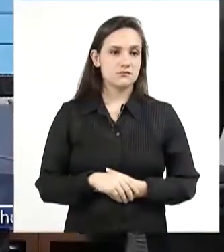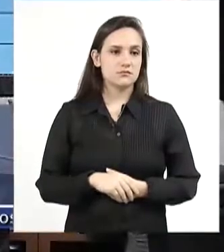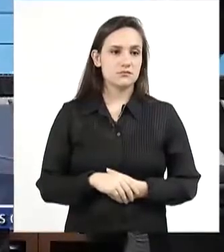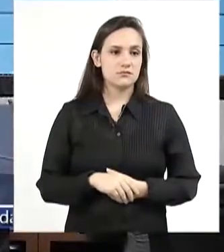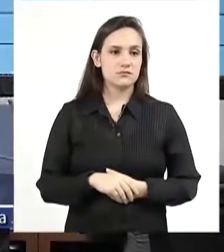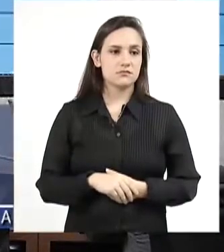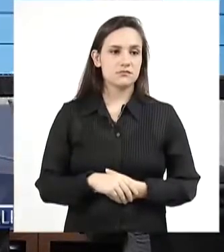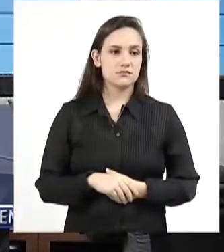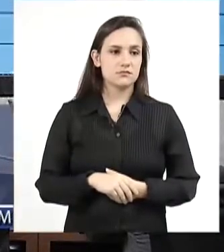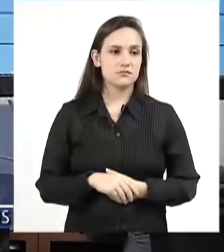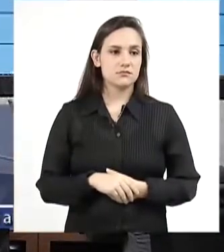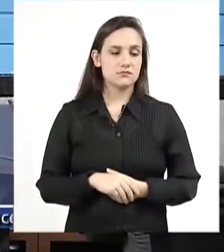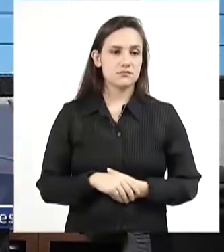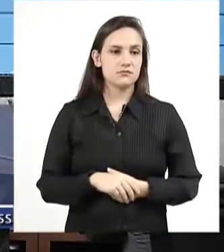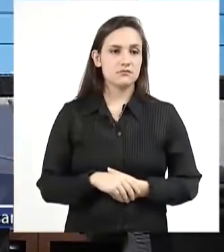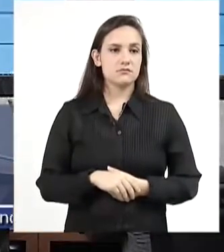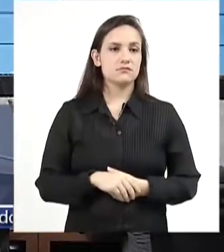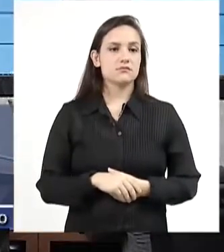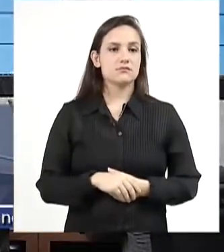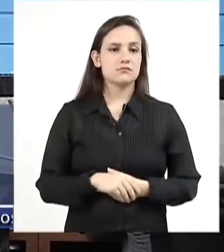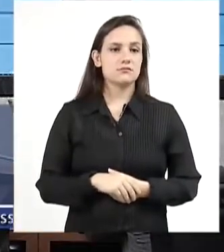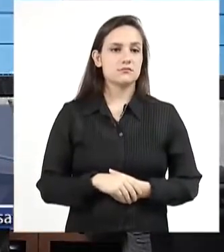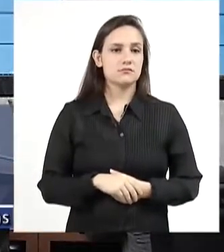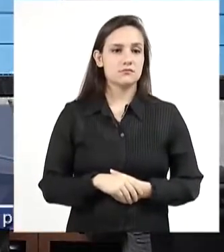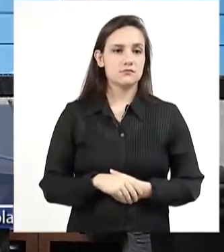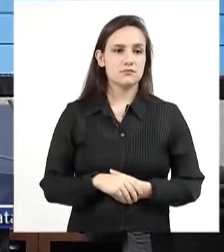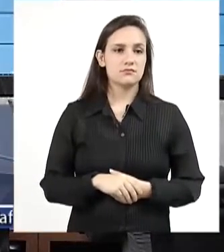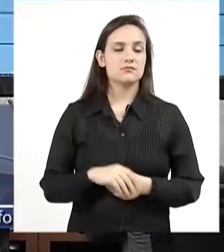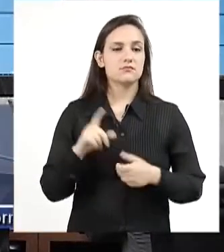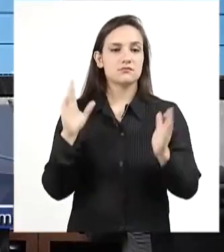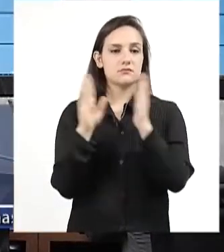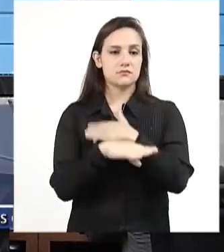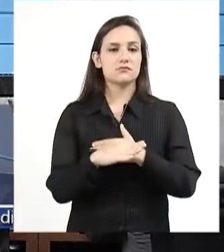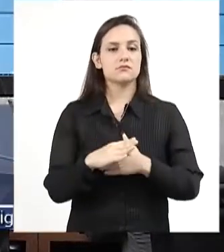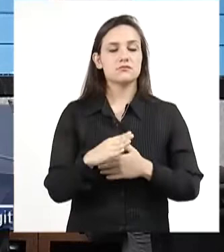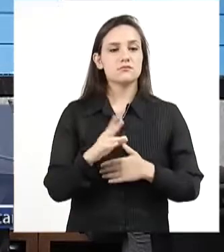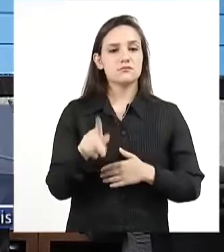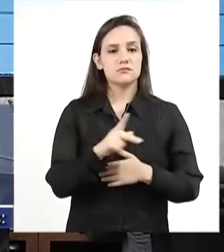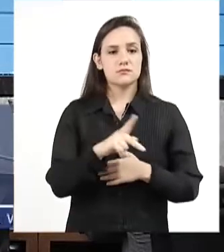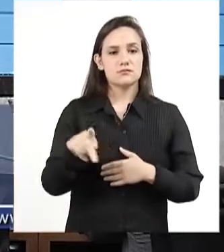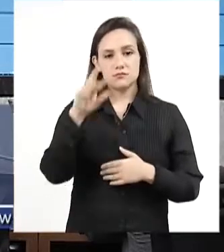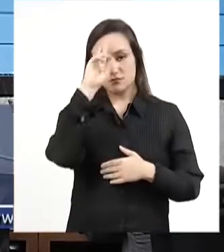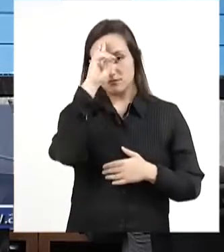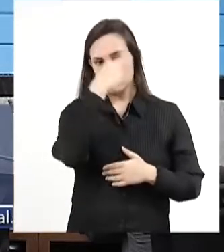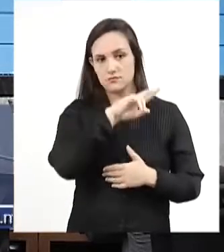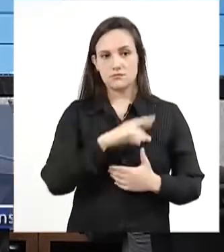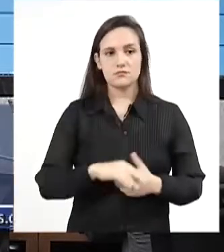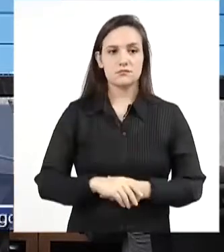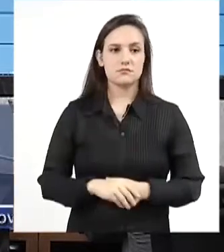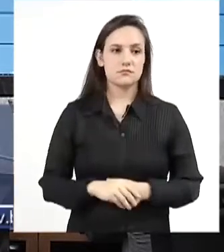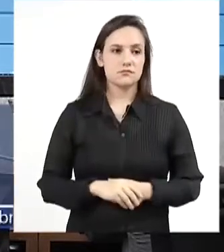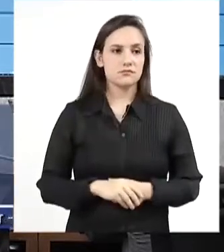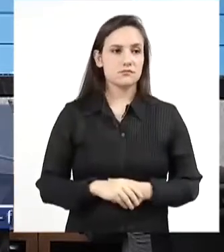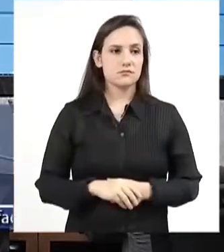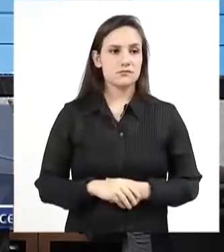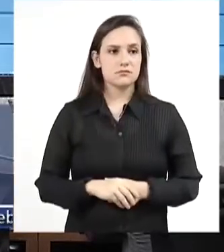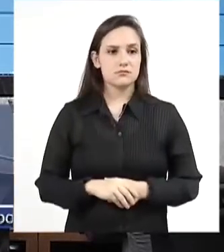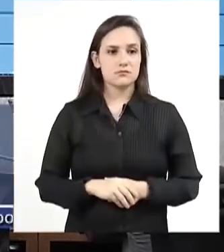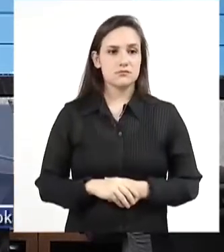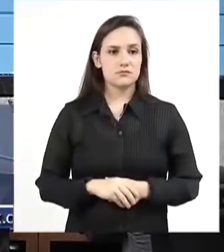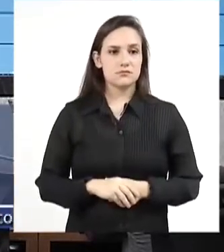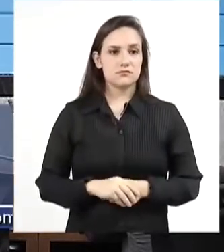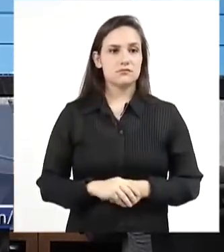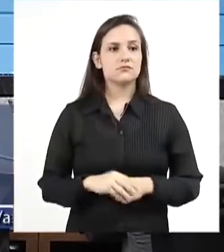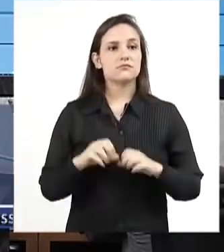Desculpa. Por inversão com o deputado professor Rinaldo. Presidente, se me permite, o deputado Capitão Contar já havia